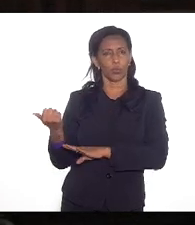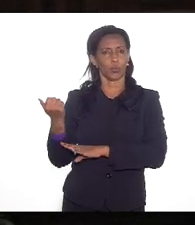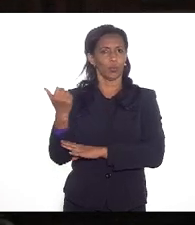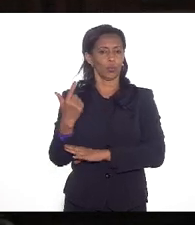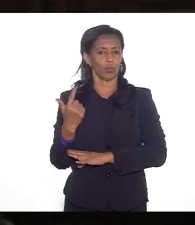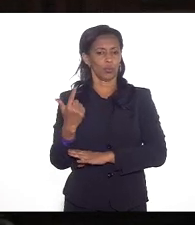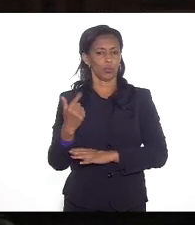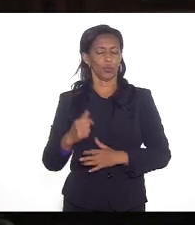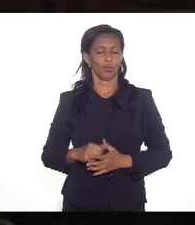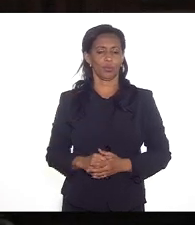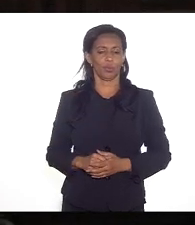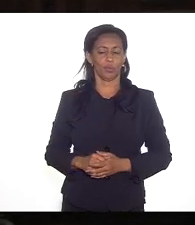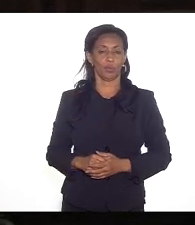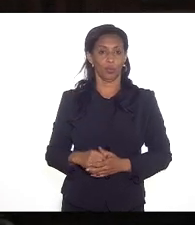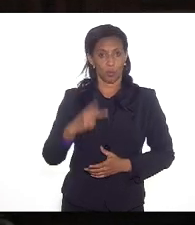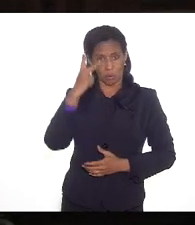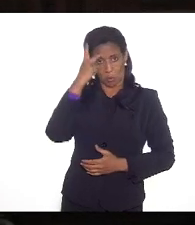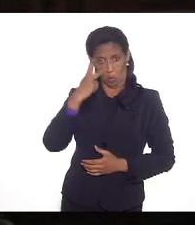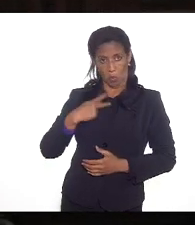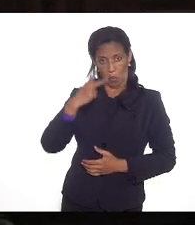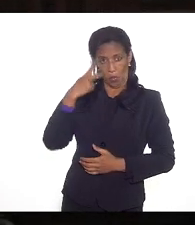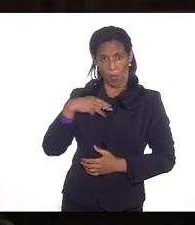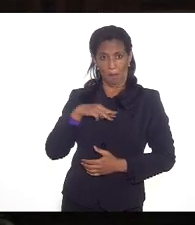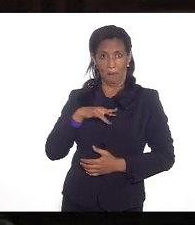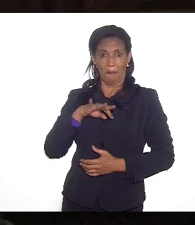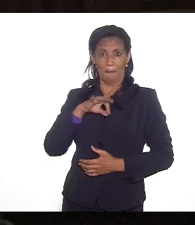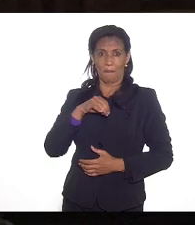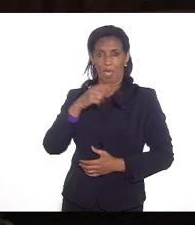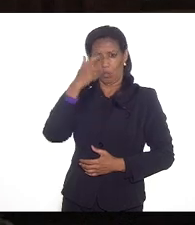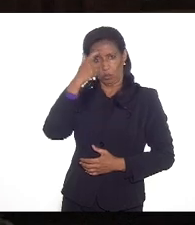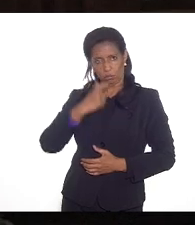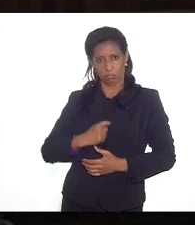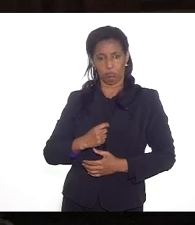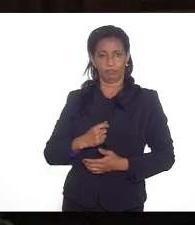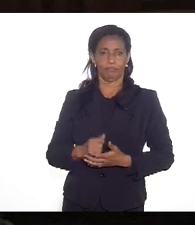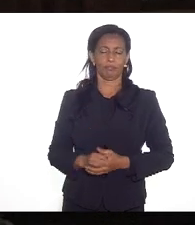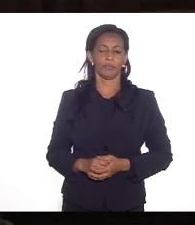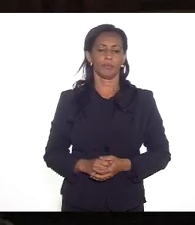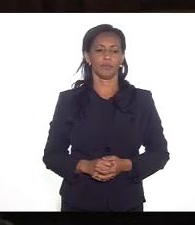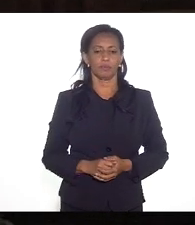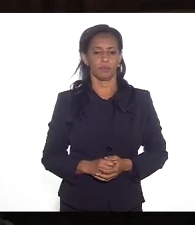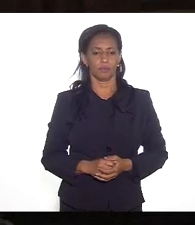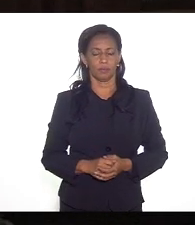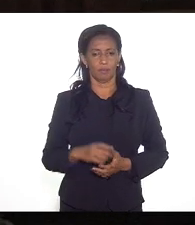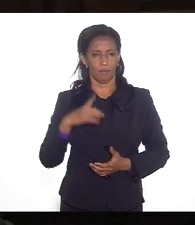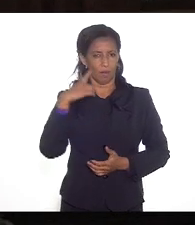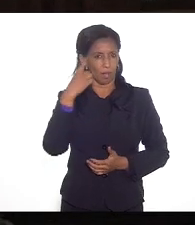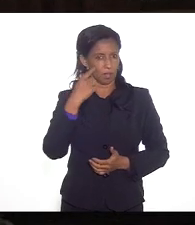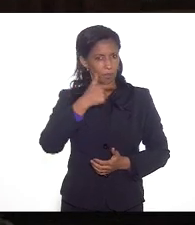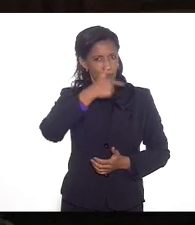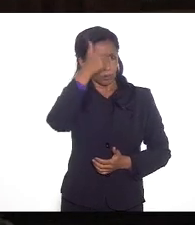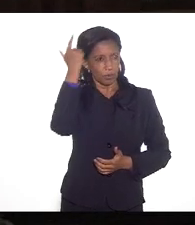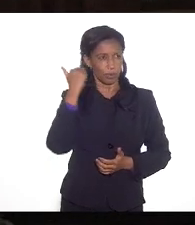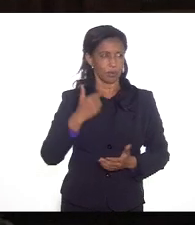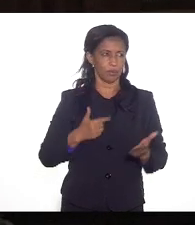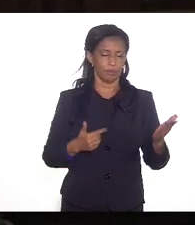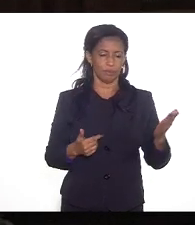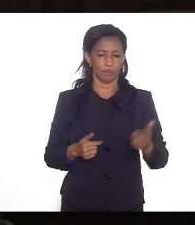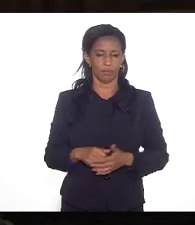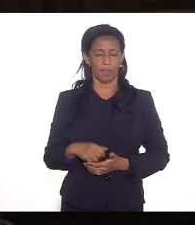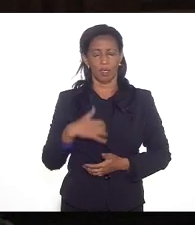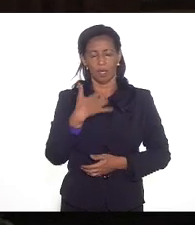que do seu próprio mérito pessoal Deputado Luiz Paulo